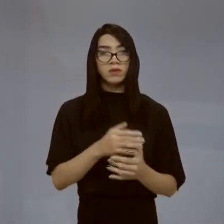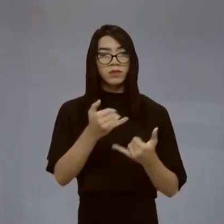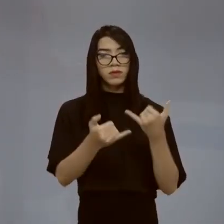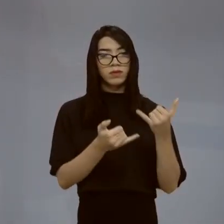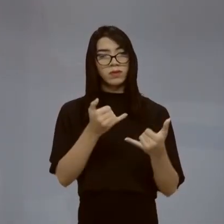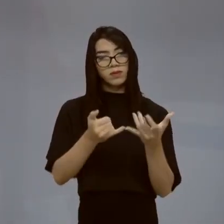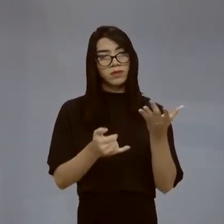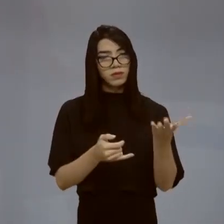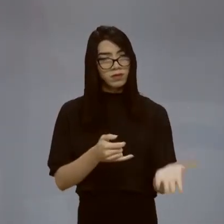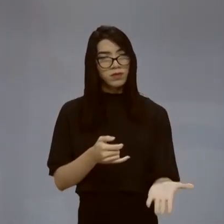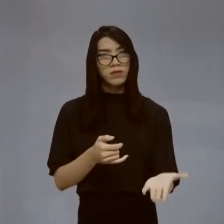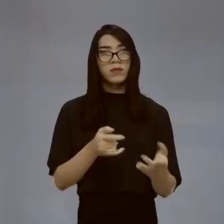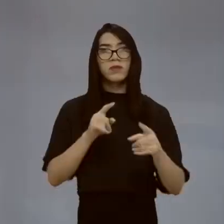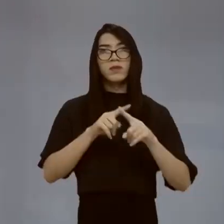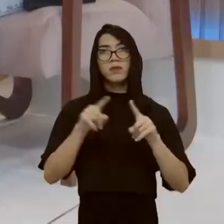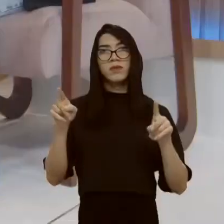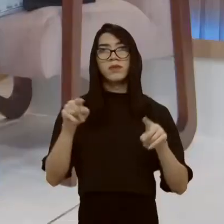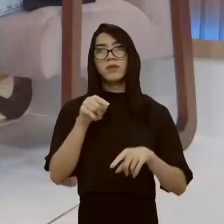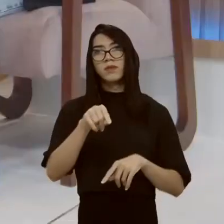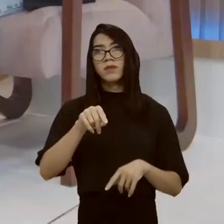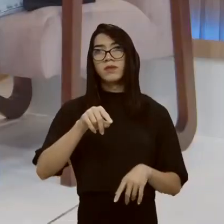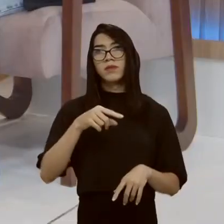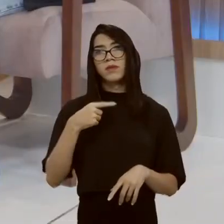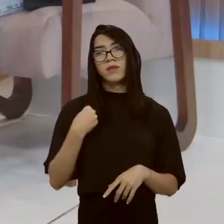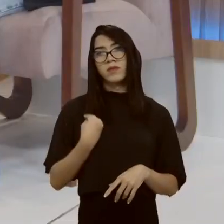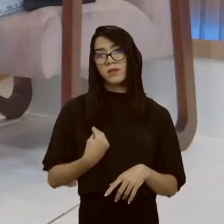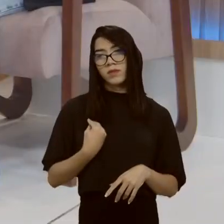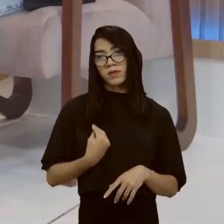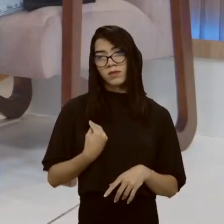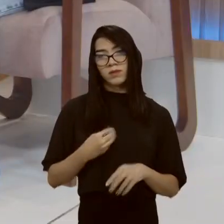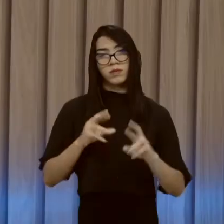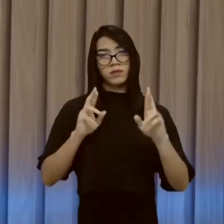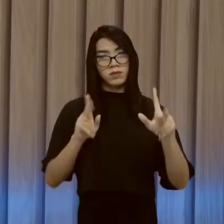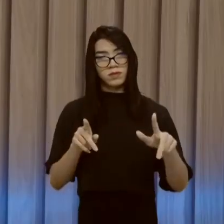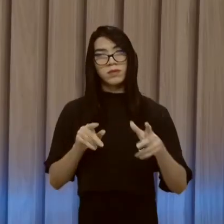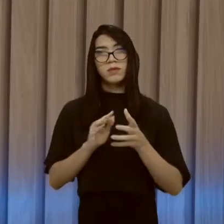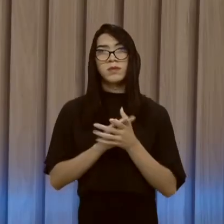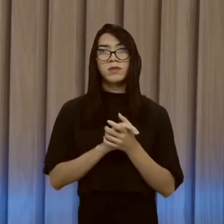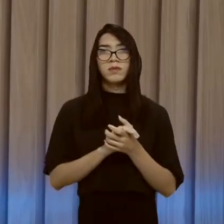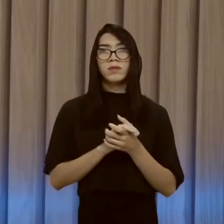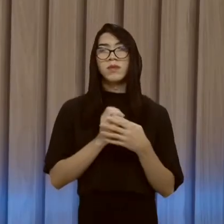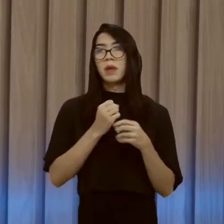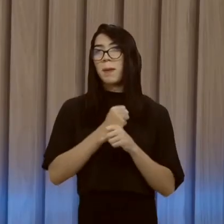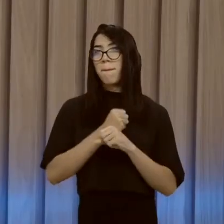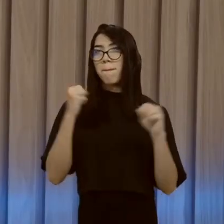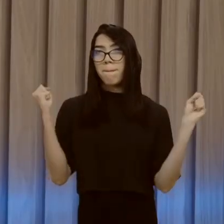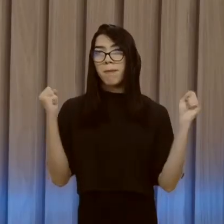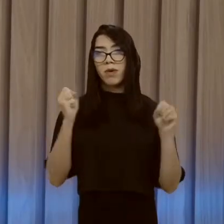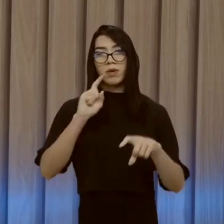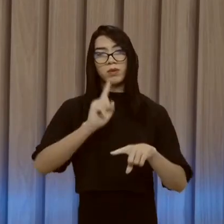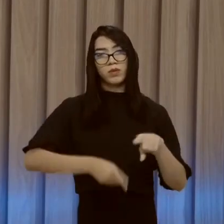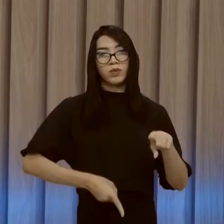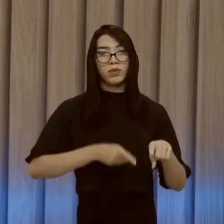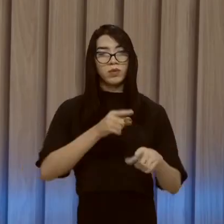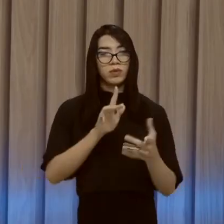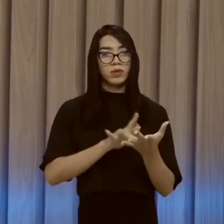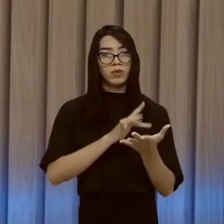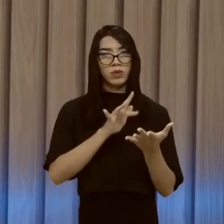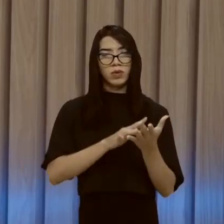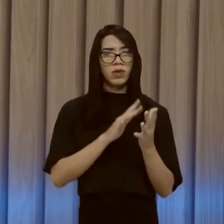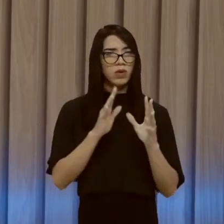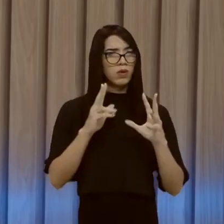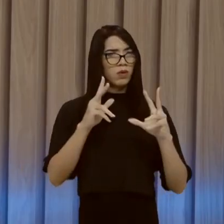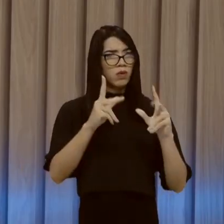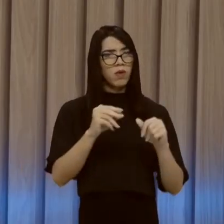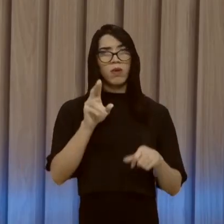mas não faz parte da realidade? Infelizmente, realmente não tem como a gente barrar hoje em dia, né? Tá todo mundo imerso nesses jogos, nas redes